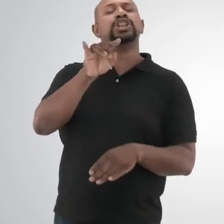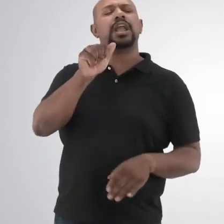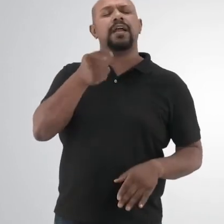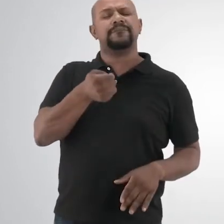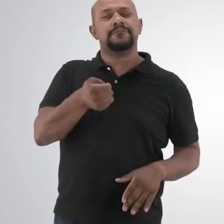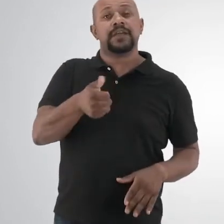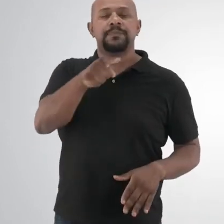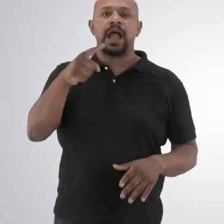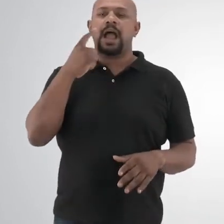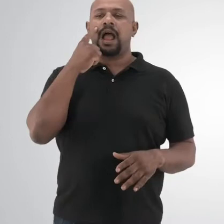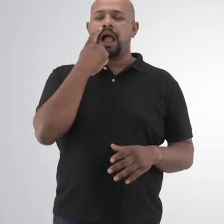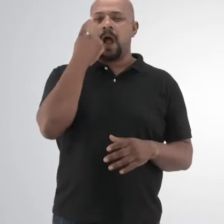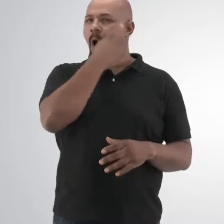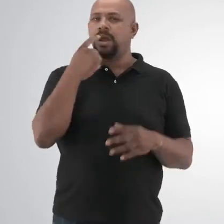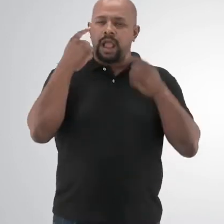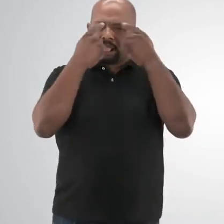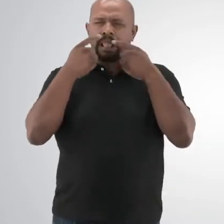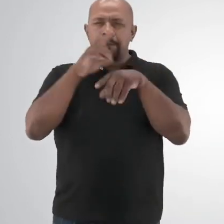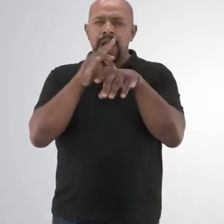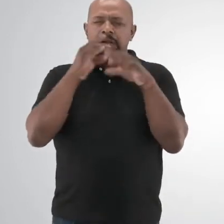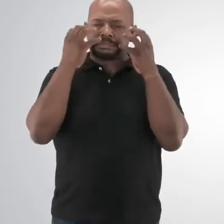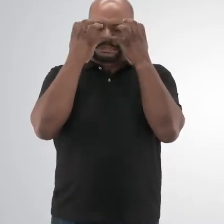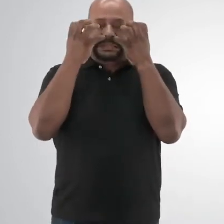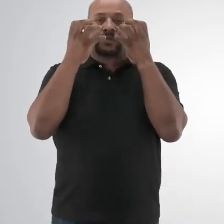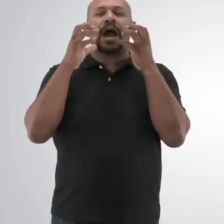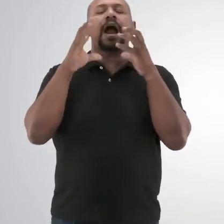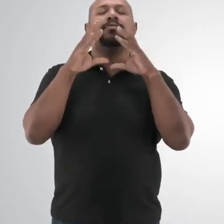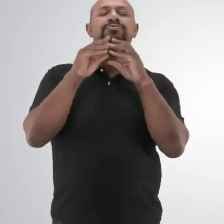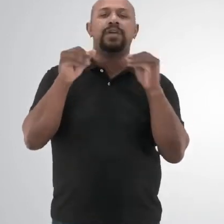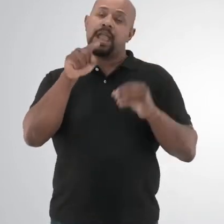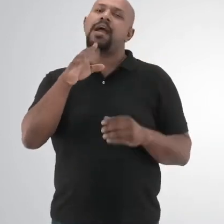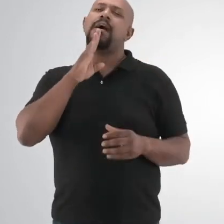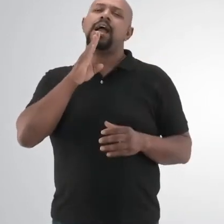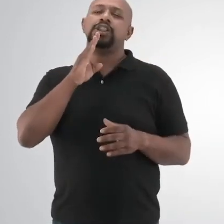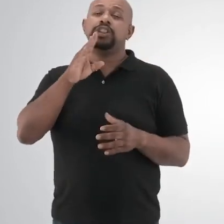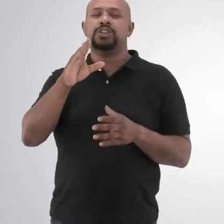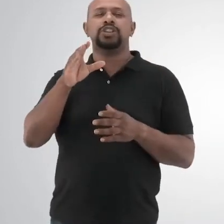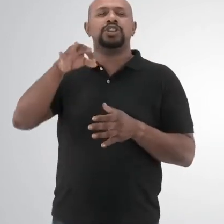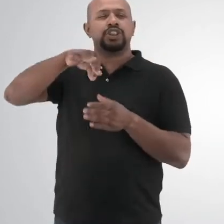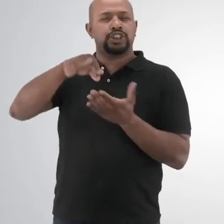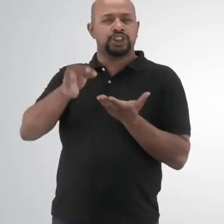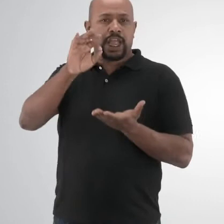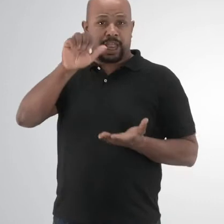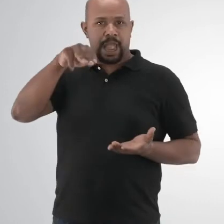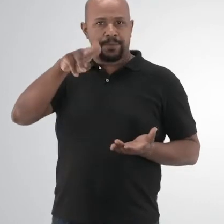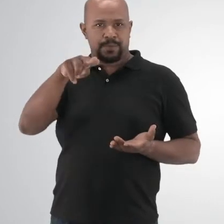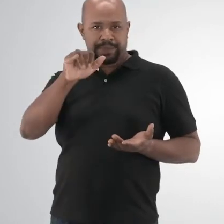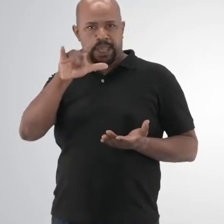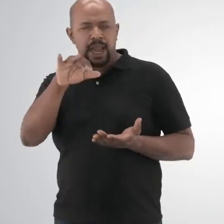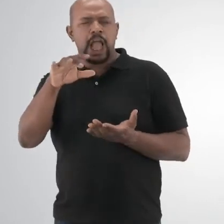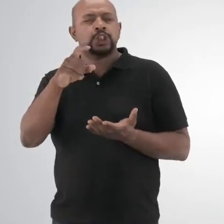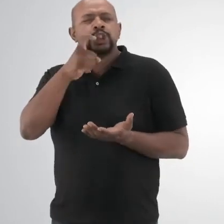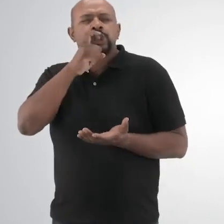uma dica para dar uma amenizada nas olheiras, tá? É uma infusão de chá de Coloca os camomila cabelos atrás da orelha. geladinho para a gente poder dar